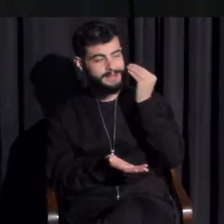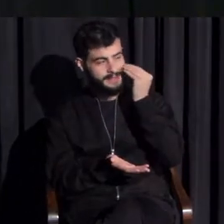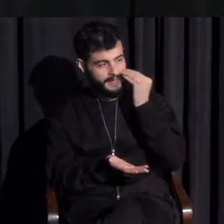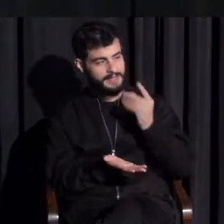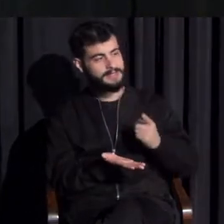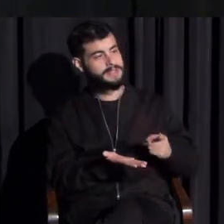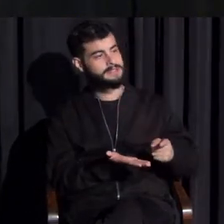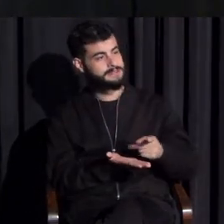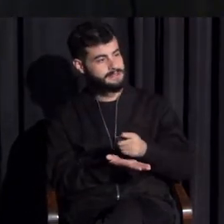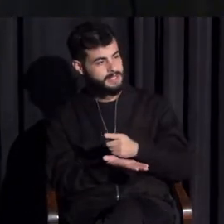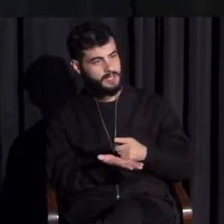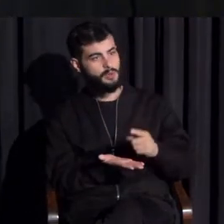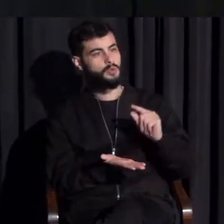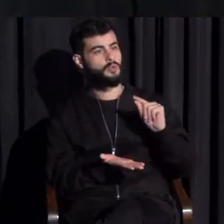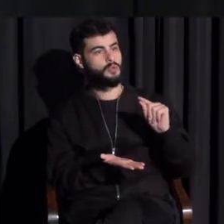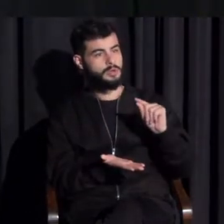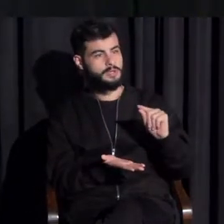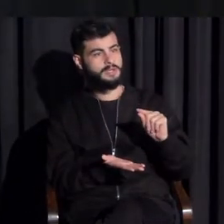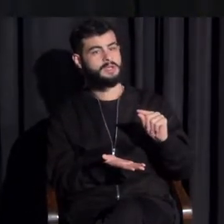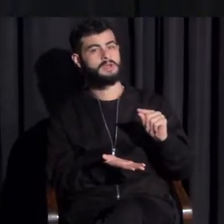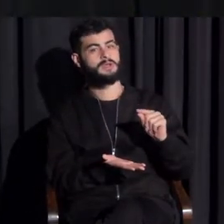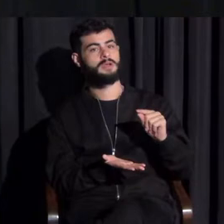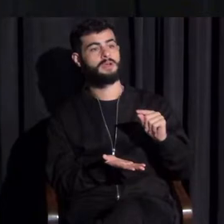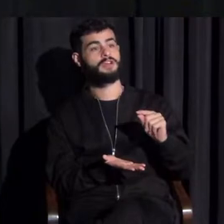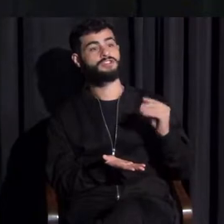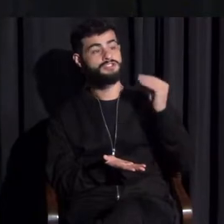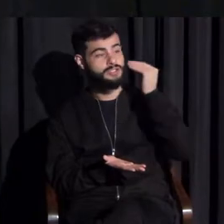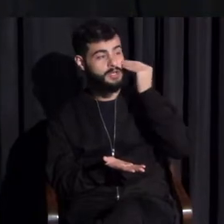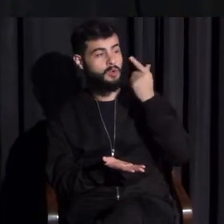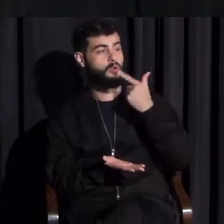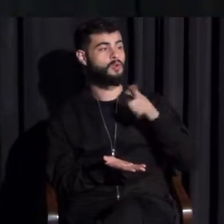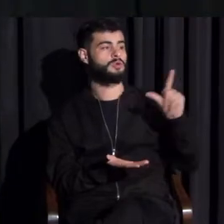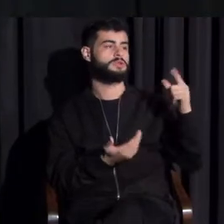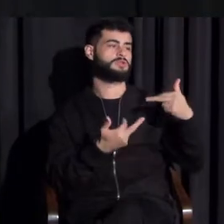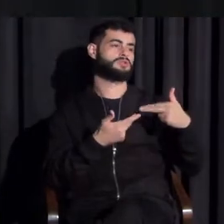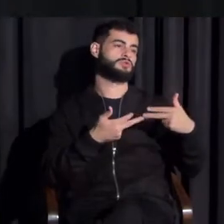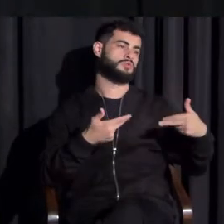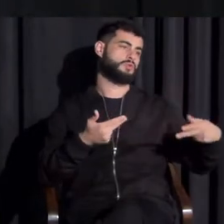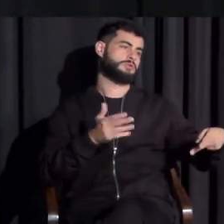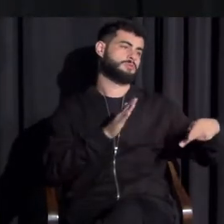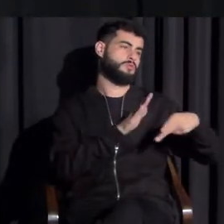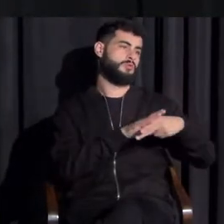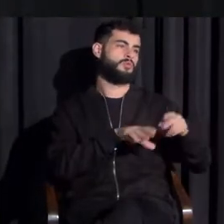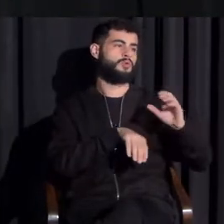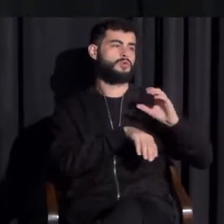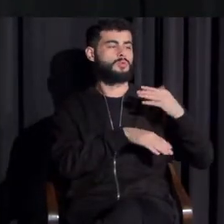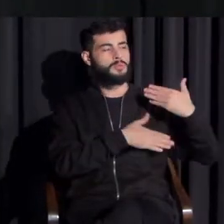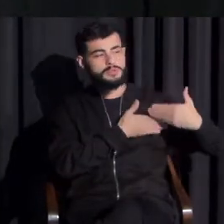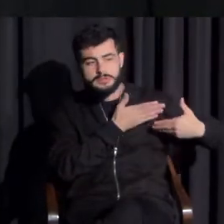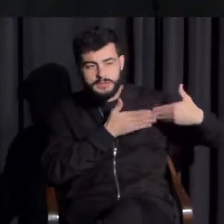gente colocar outras questões no nosso processo de formação, né, concernente ao desenho, né,